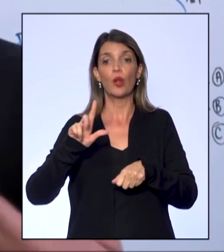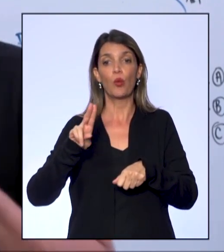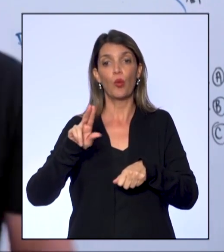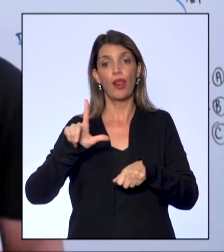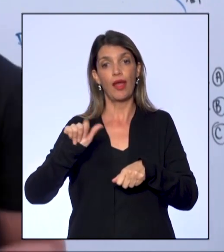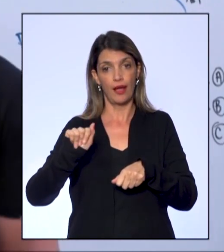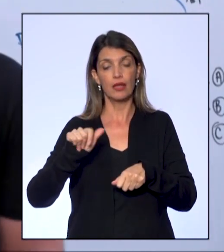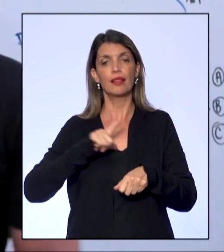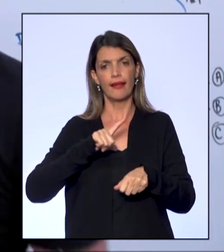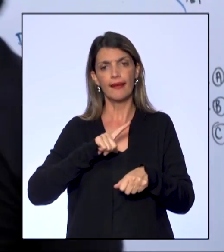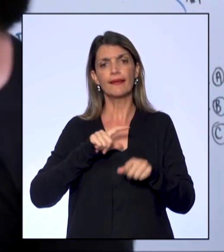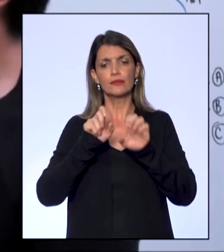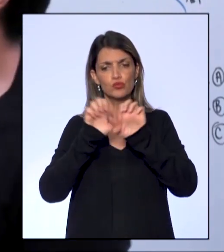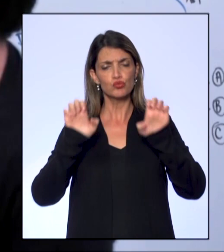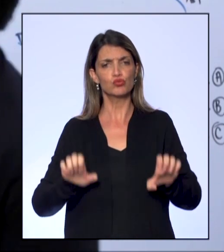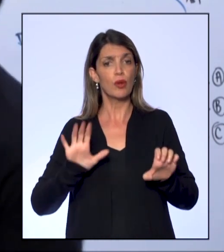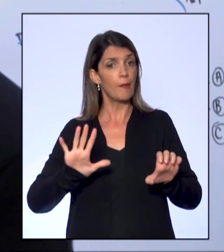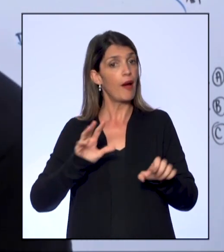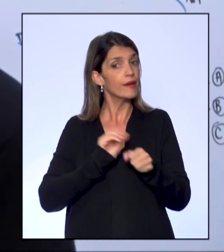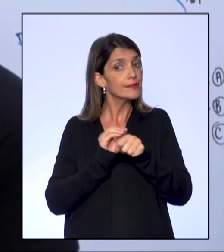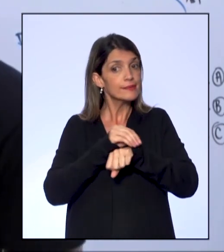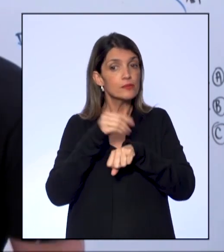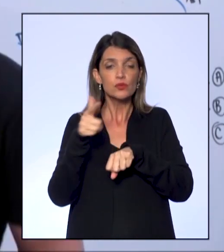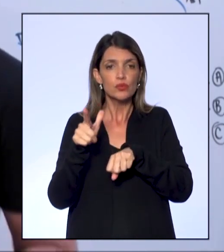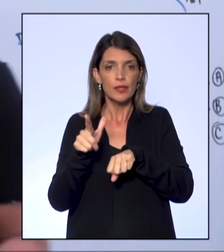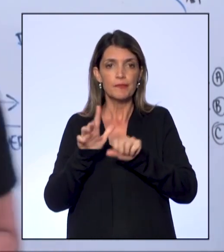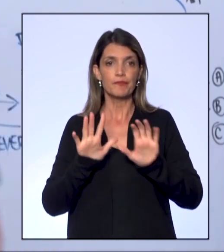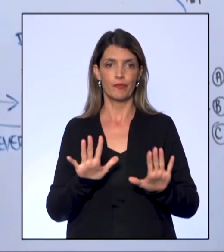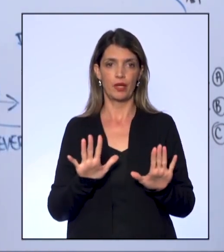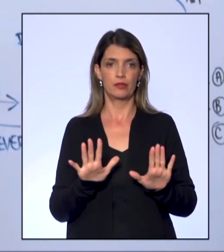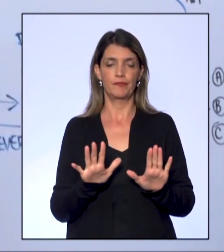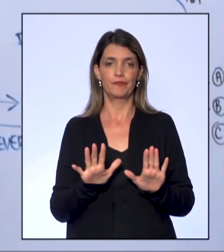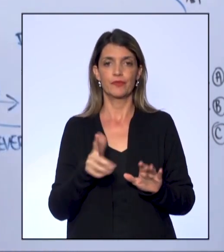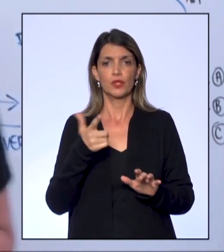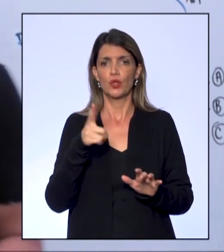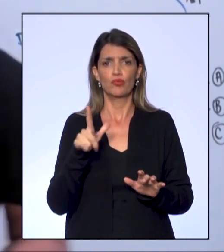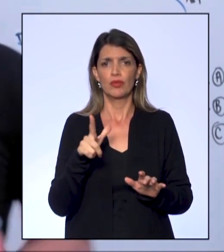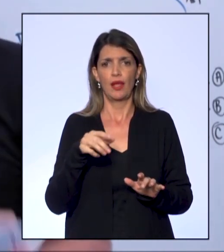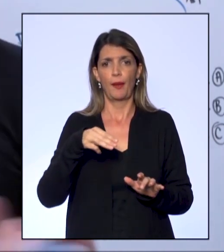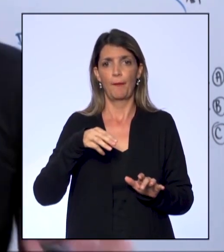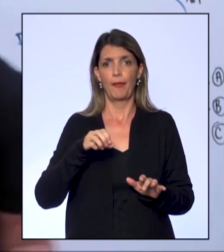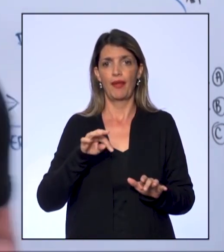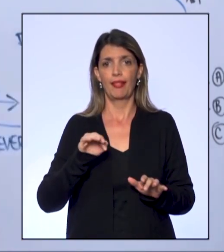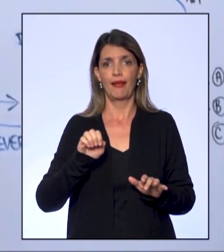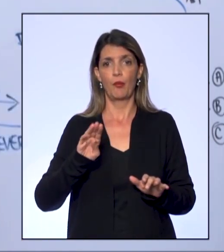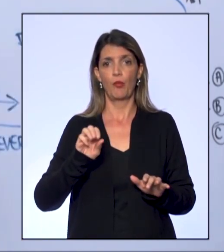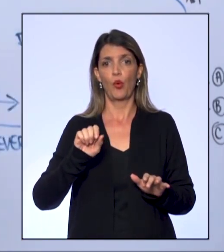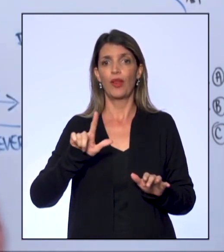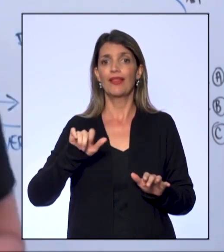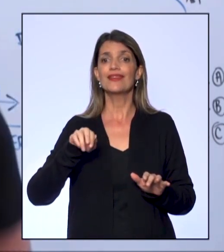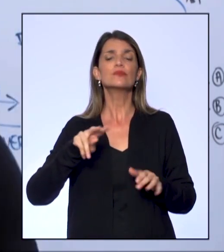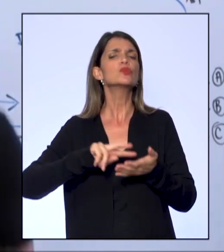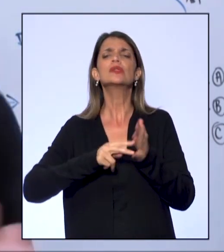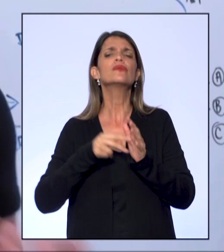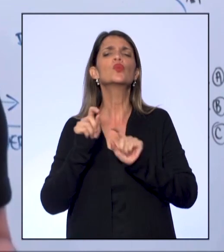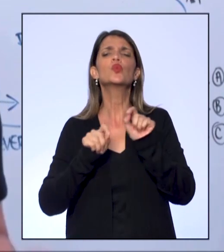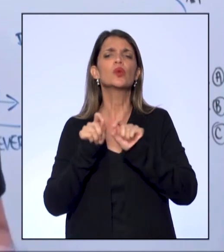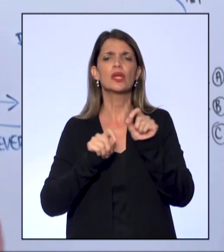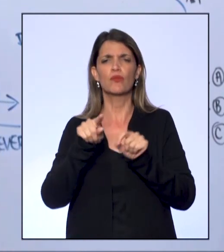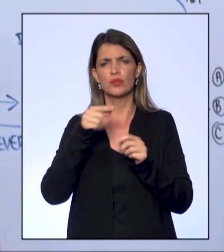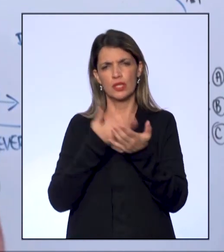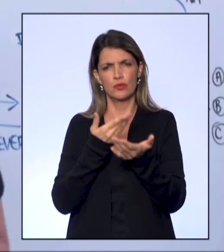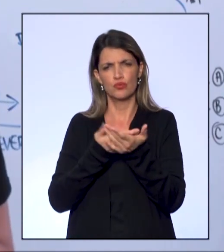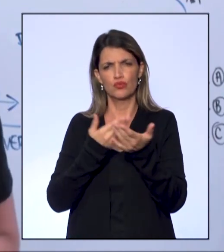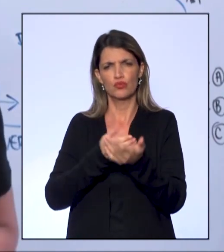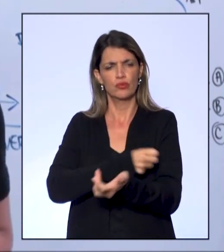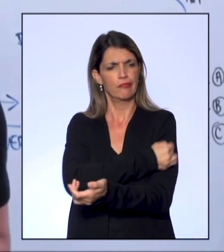ver, mas célula ele não possui. Outra coisa, ele é sem metabolismo próprio. Então, te diz que o vírus... O que é metabolismo? Você que estuda até no